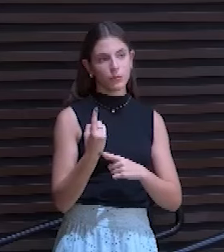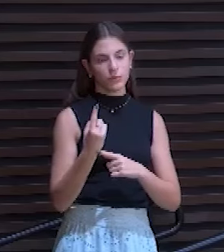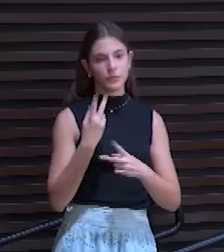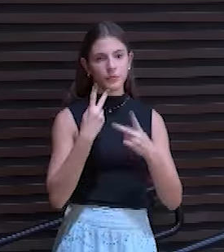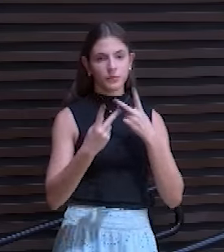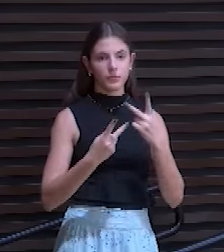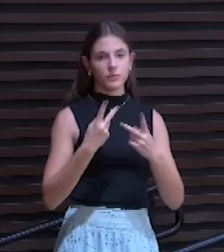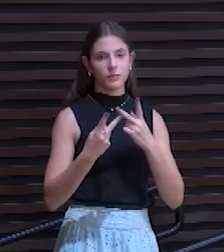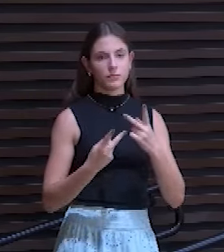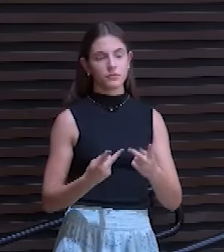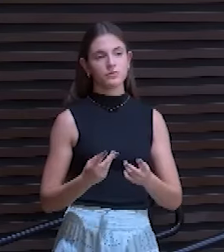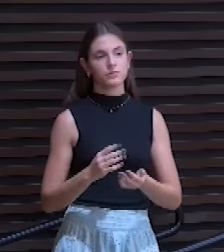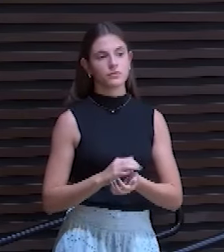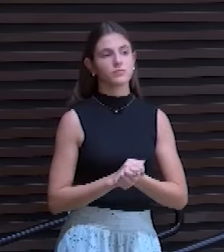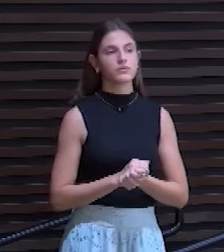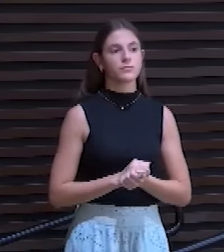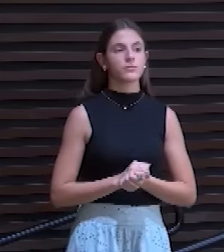aí no Salmo 24, 1.